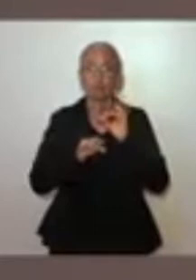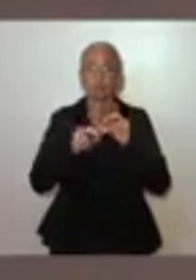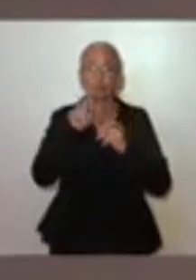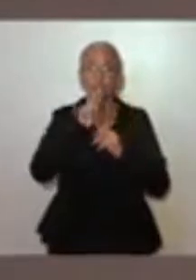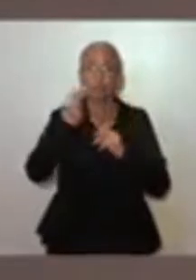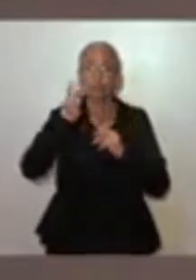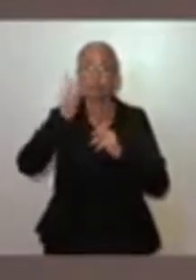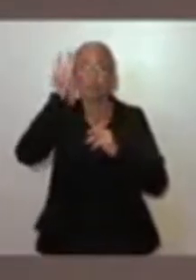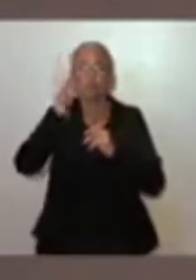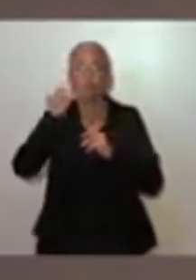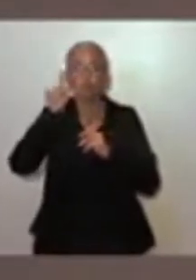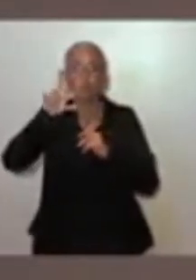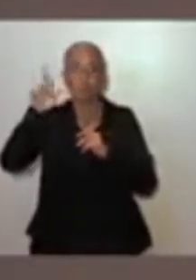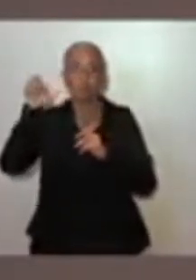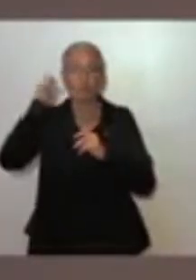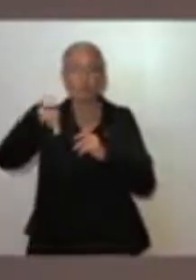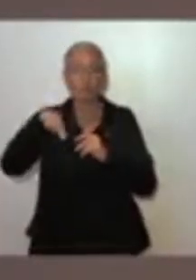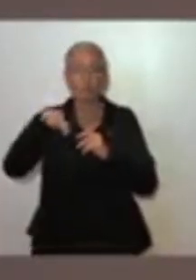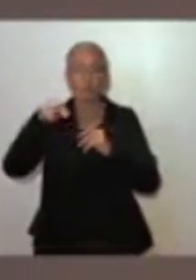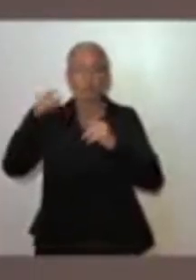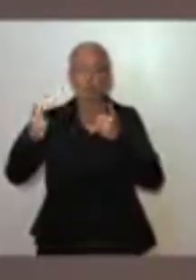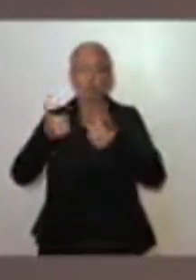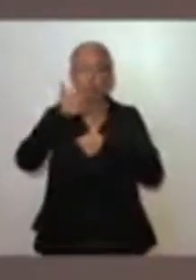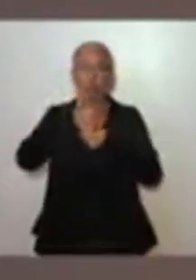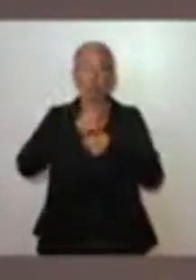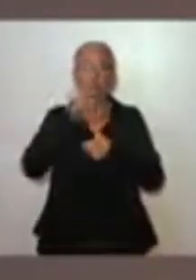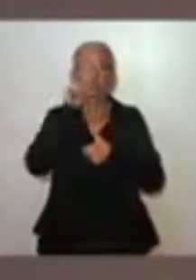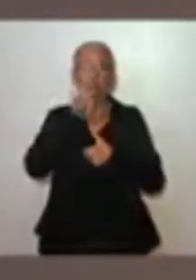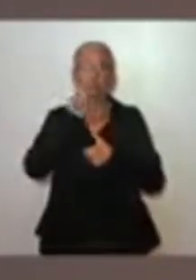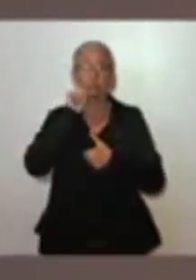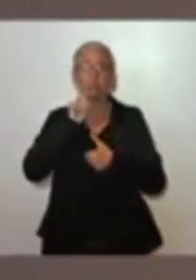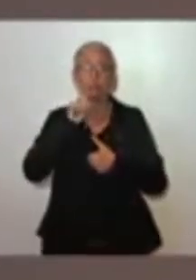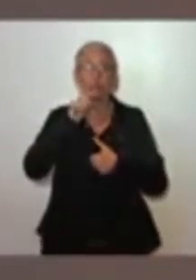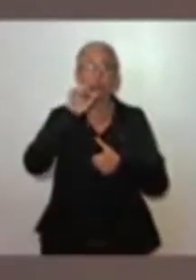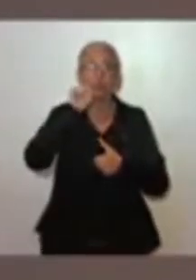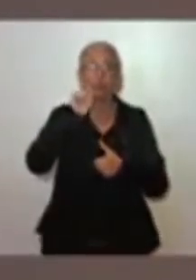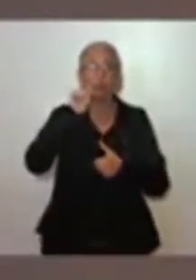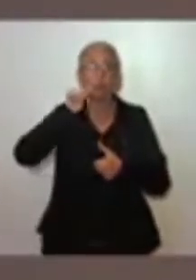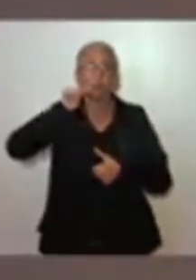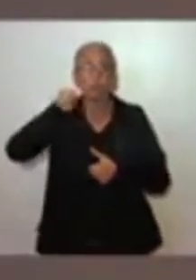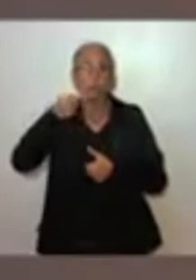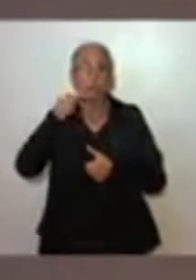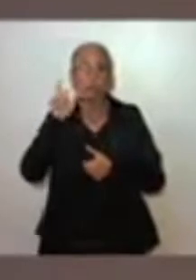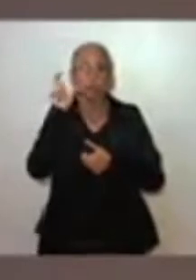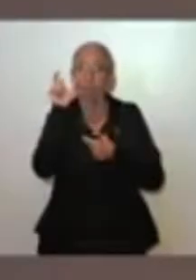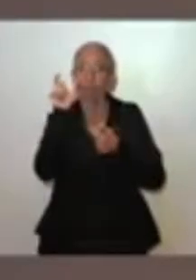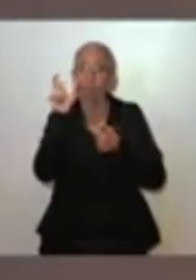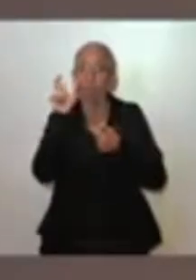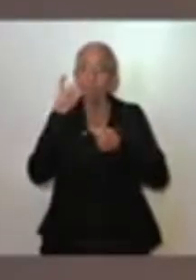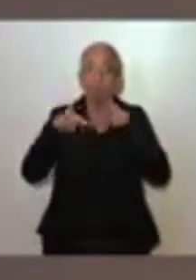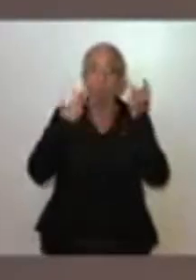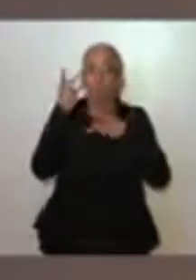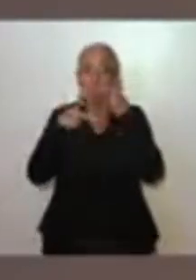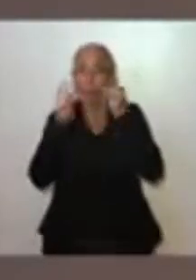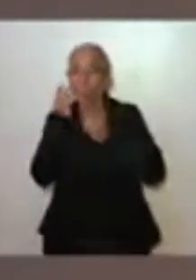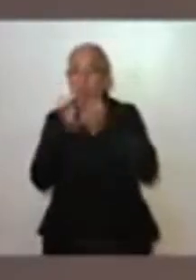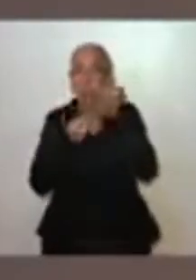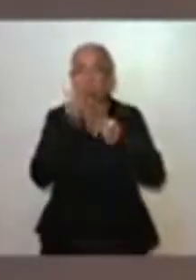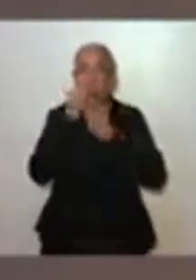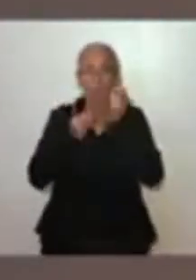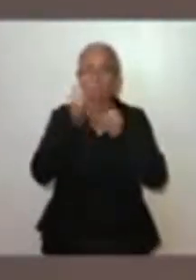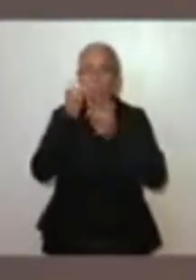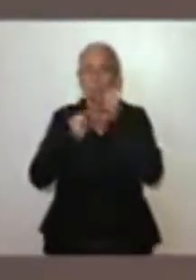tomando posse na presidência dos Estados Unidos com mais de 8 mil palavras pronunciadas ao